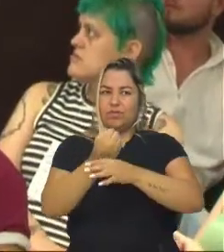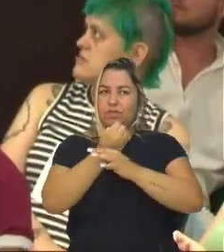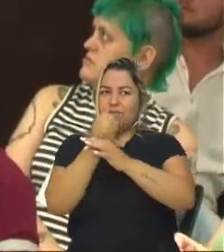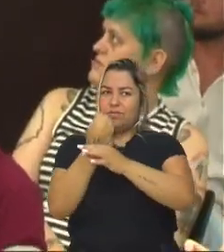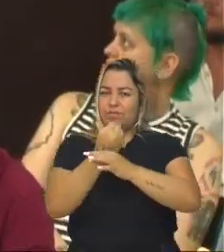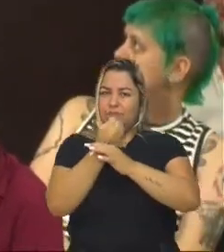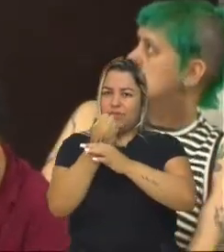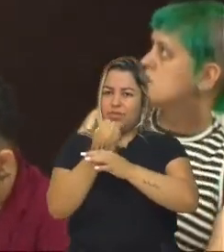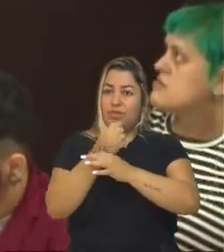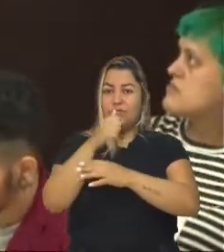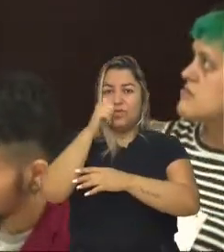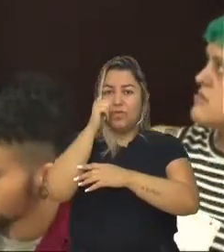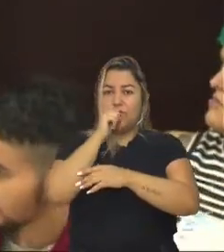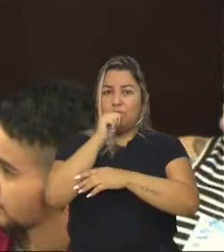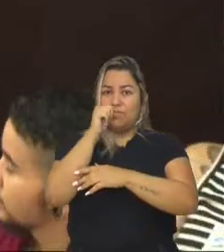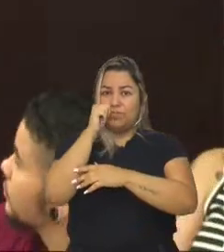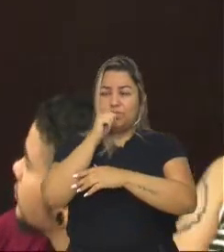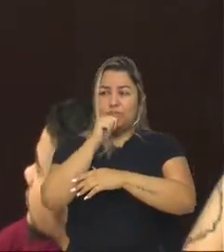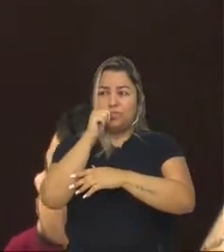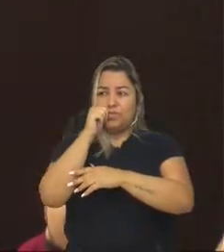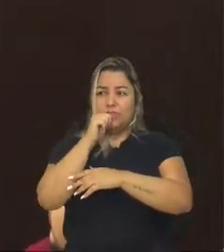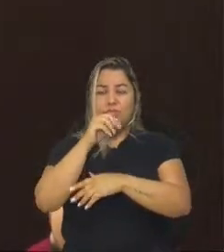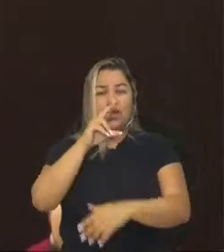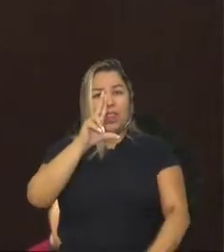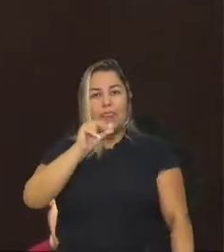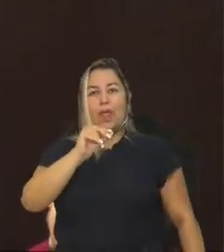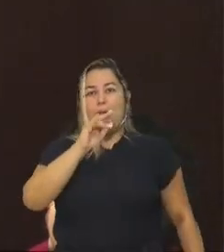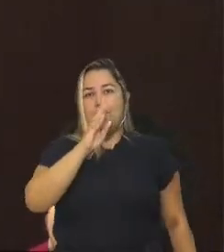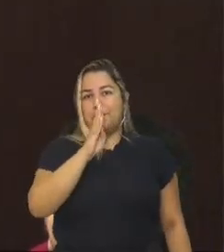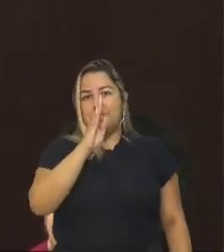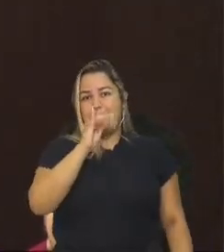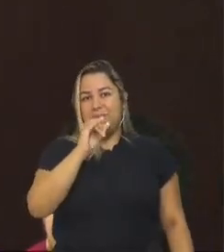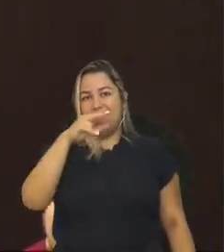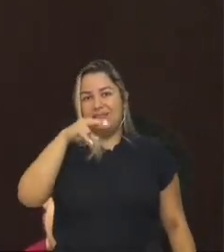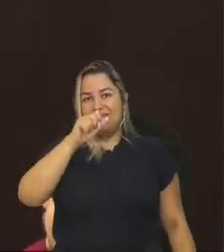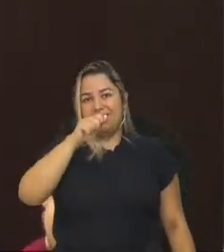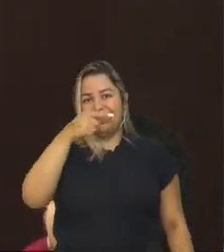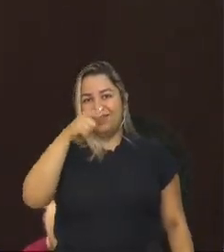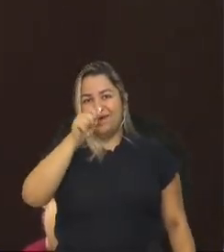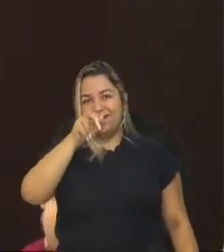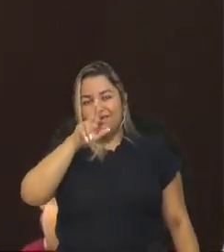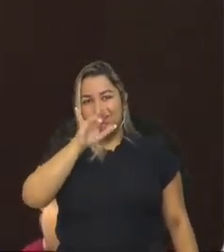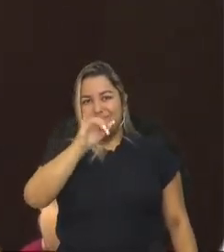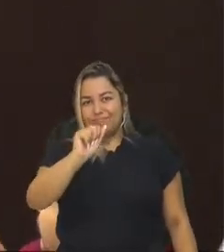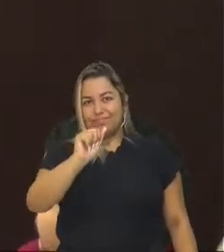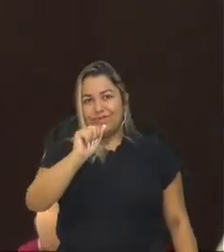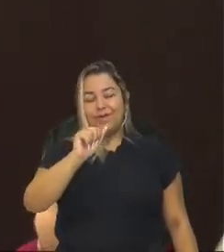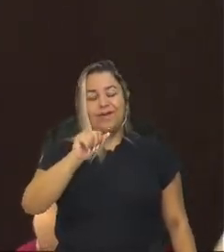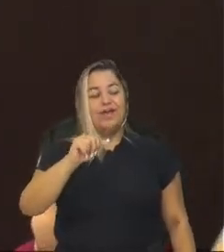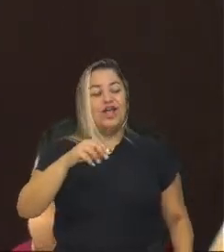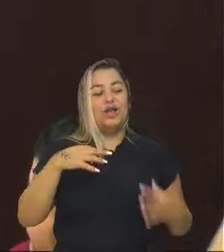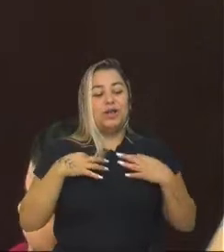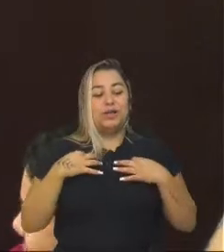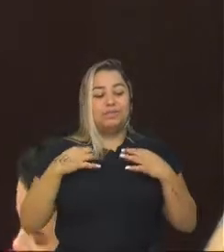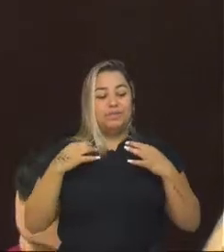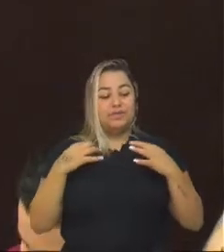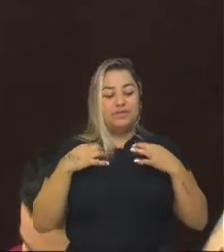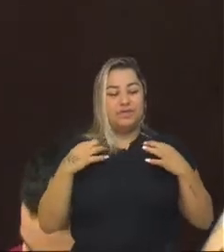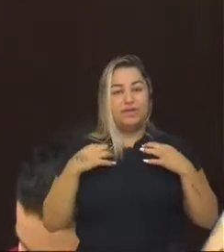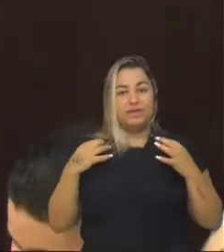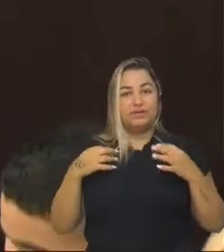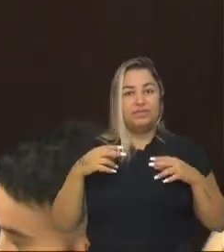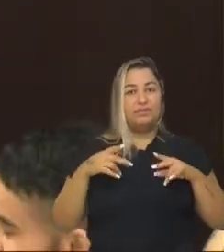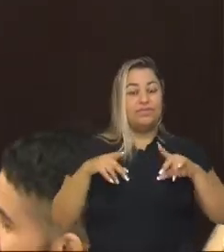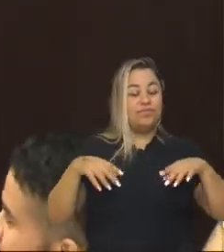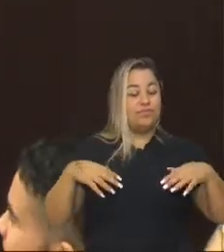Sou uma mulher não binária. Estou vestindo uma camiseta vestido preta com